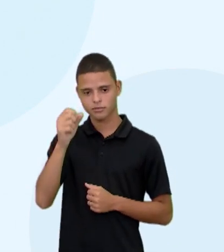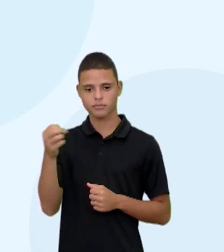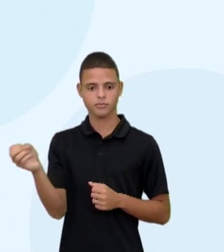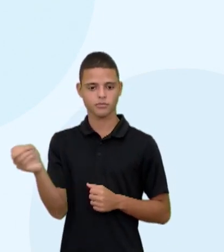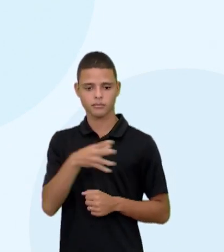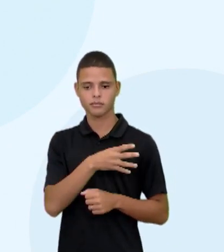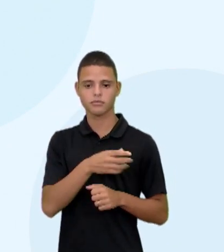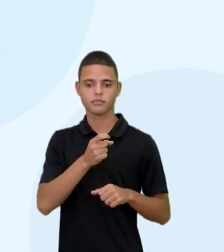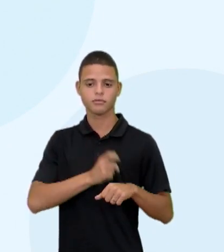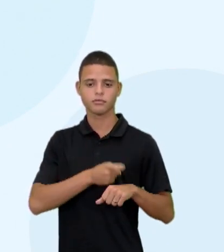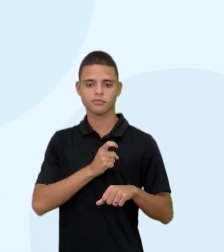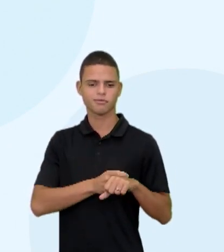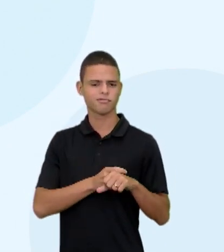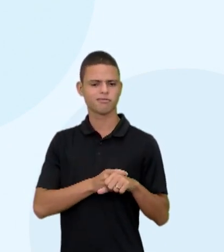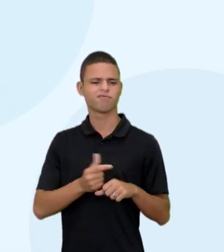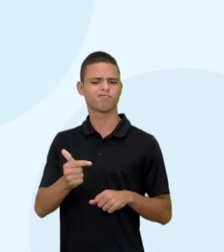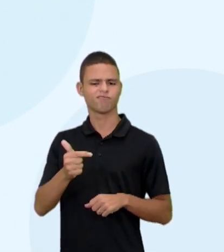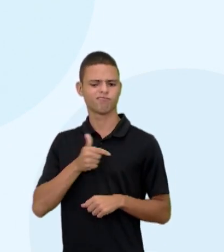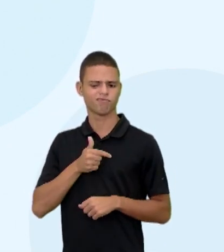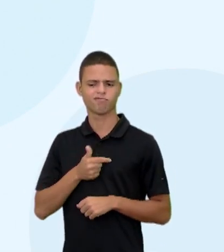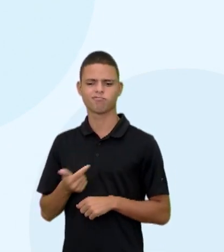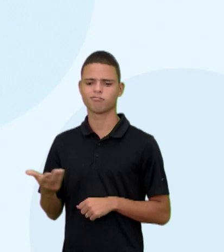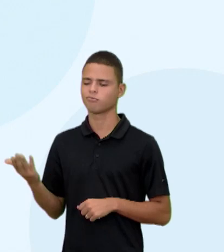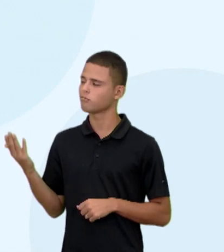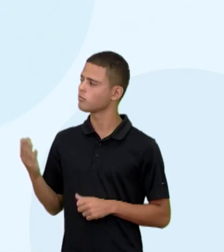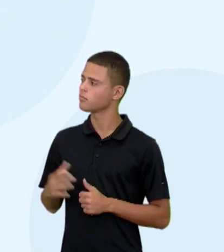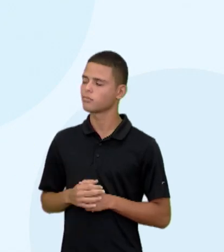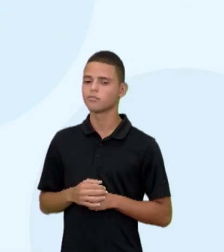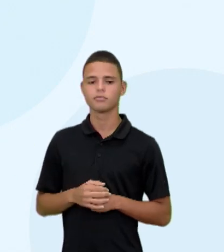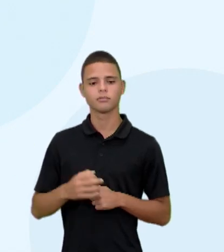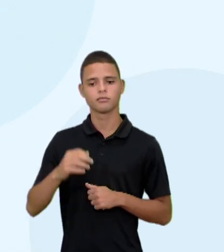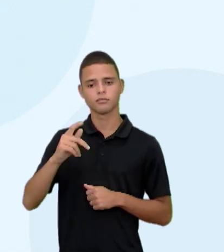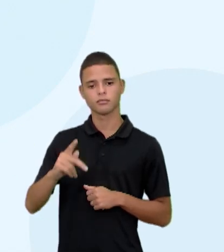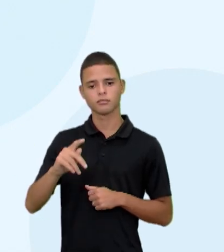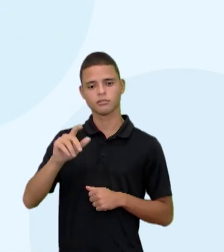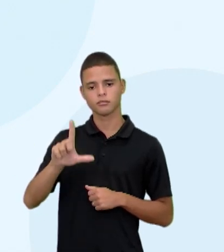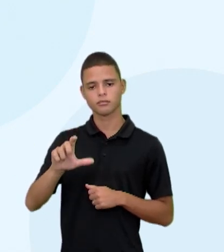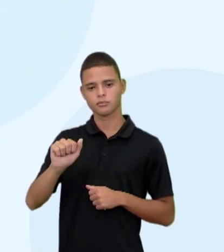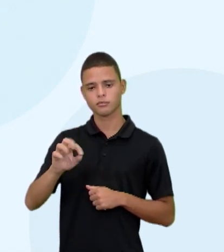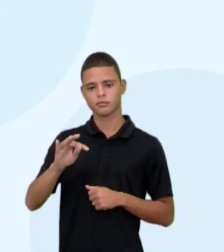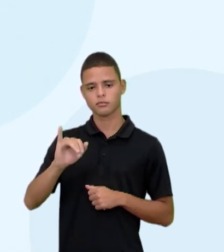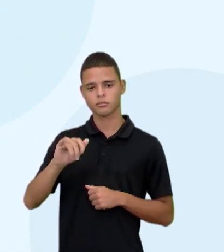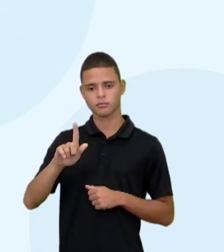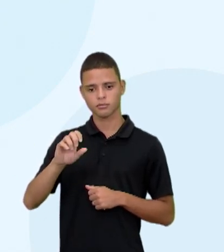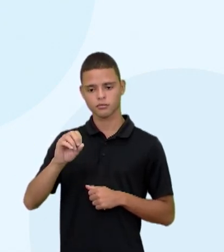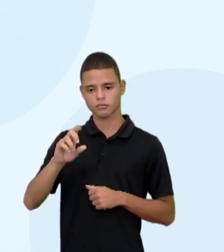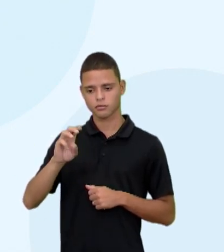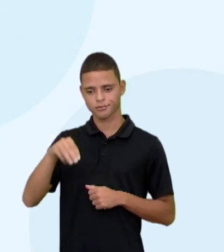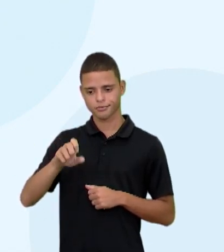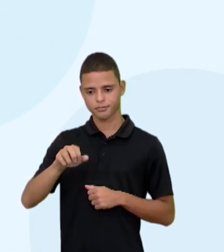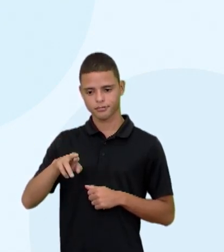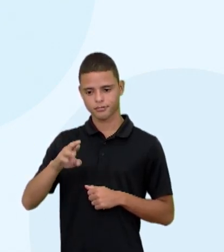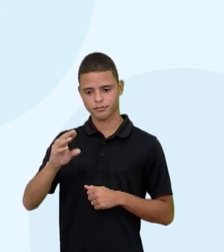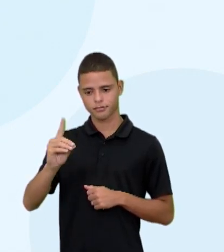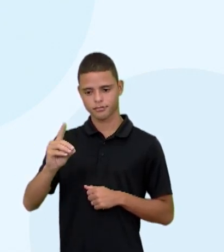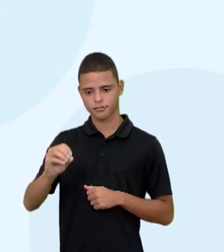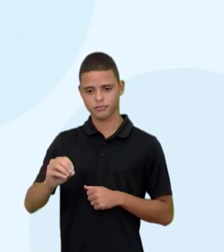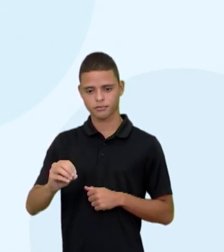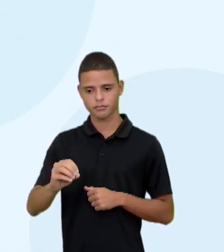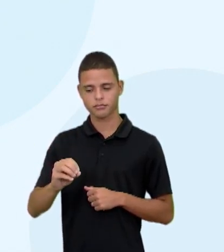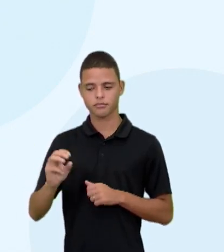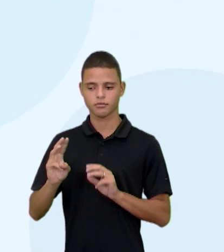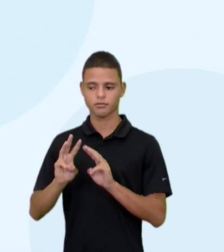olha que é feinha a rocha, hein? Olha lá. Plastiglomerado aí de Camilo Beach, exibido aí na exposição On Planet e